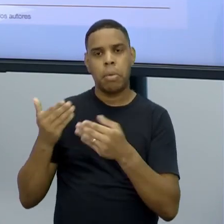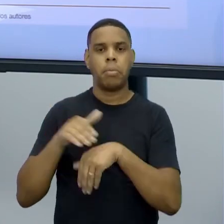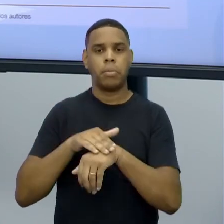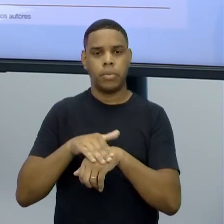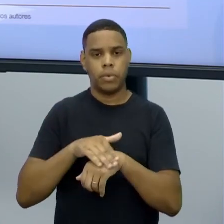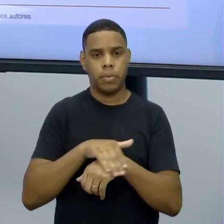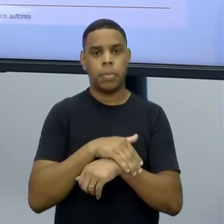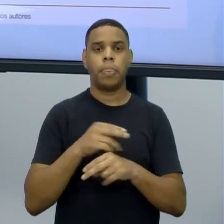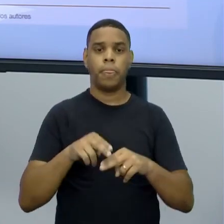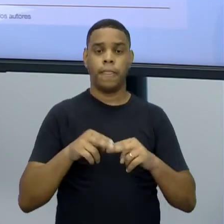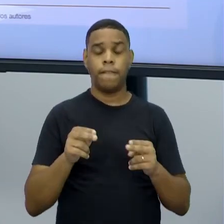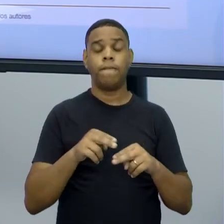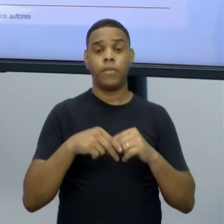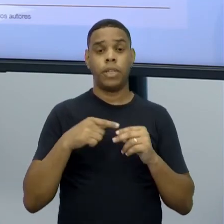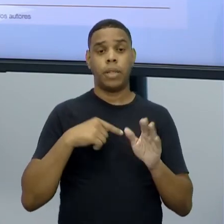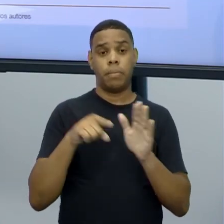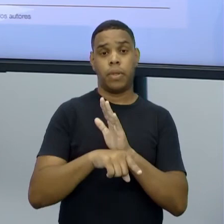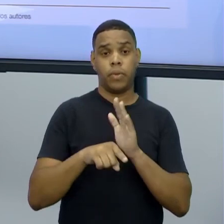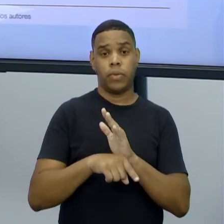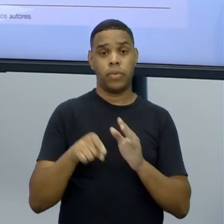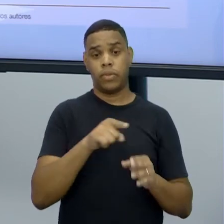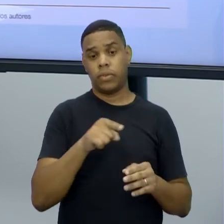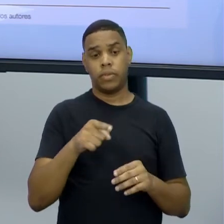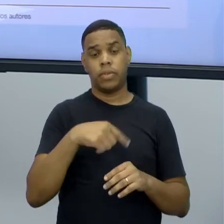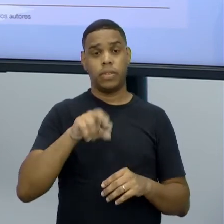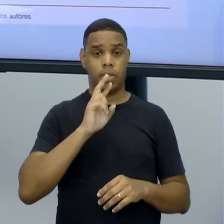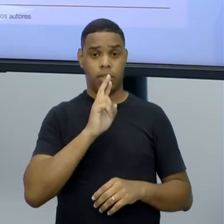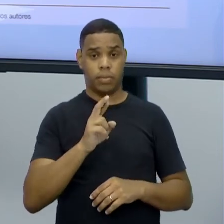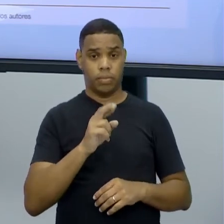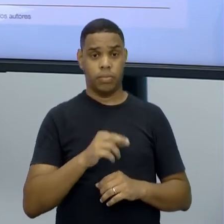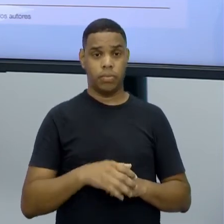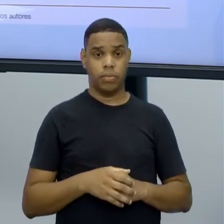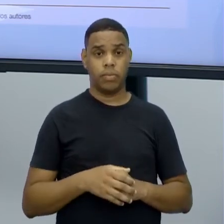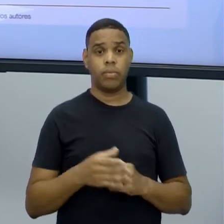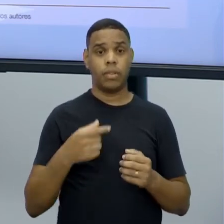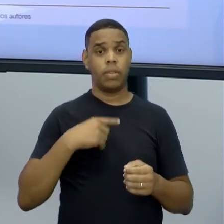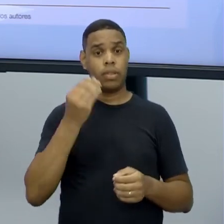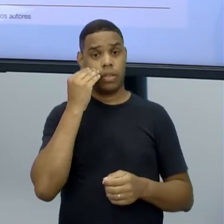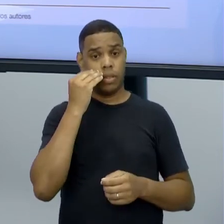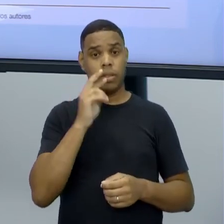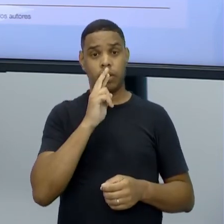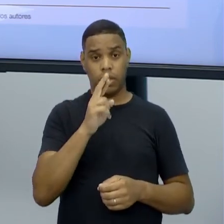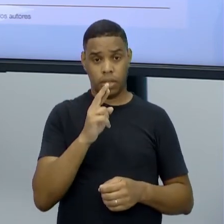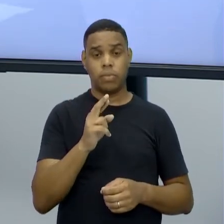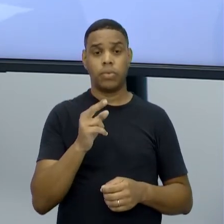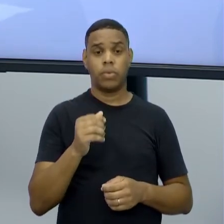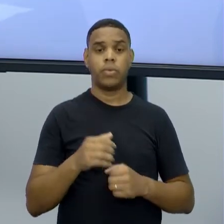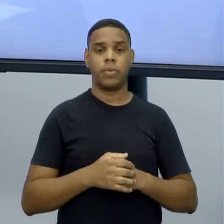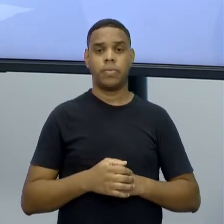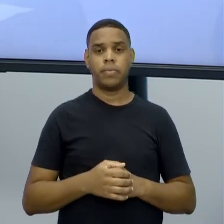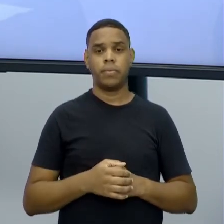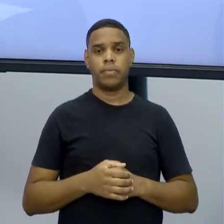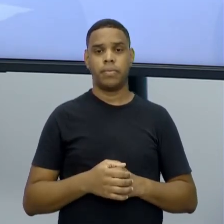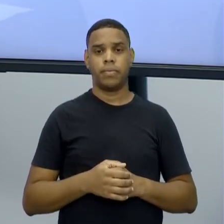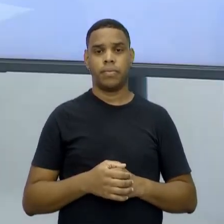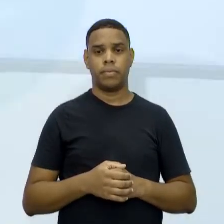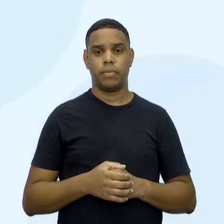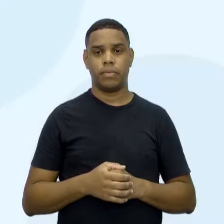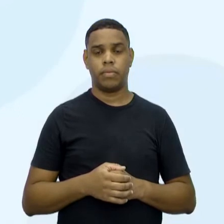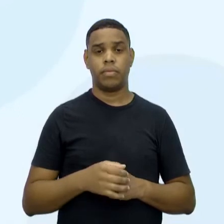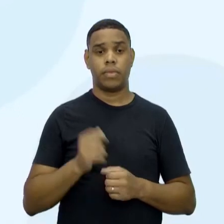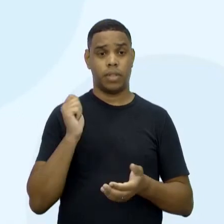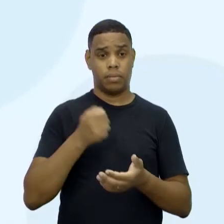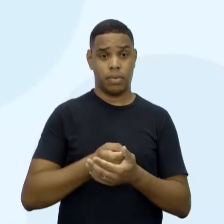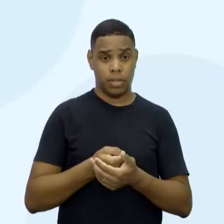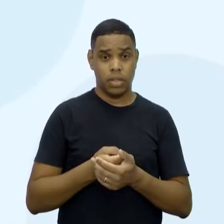vou deixar aí as perguntinhas para a gente responder, então vamos tentar responder junto essas questões. O valor